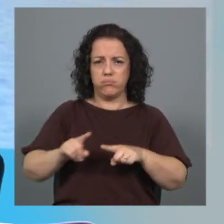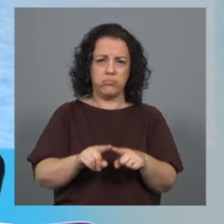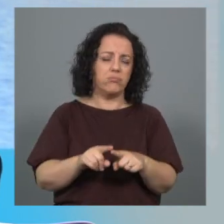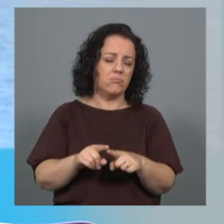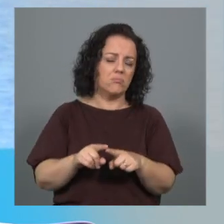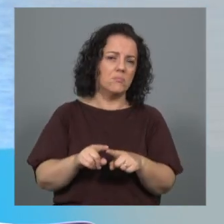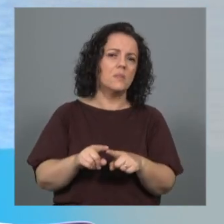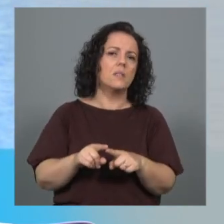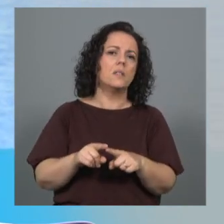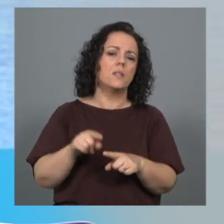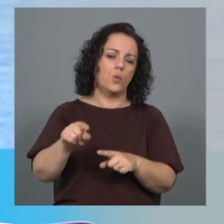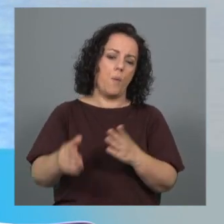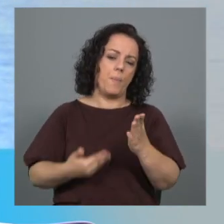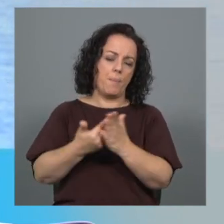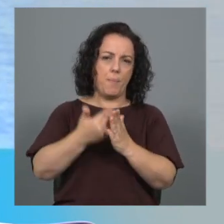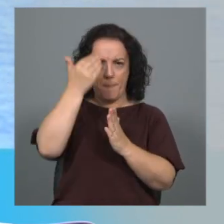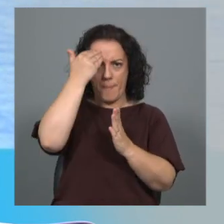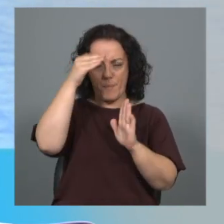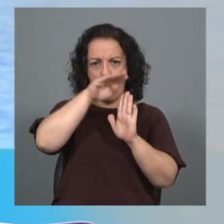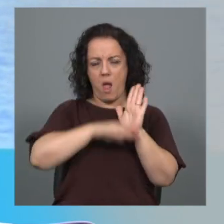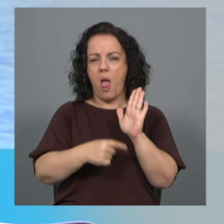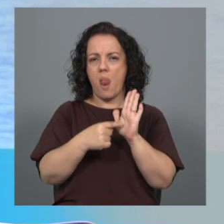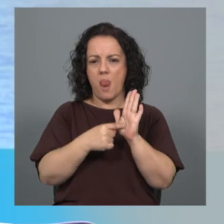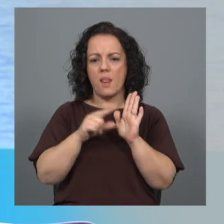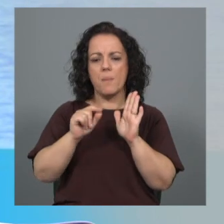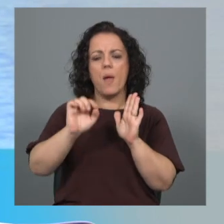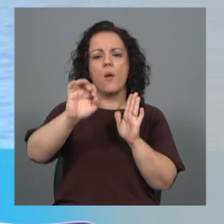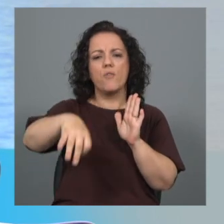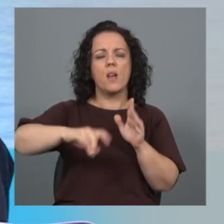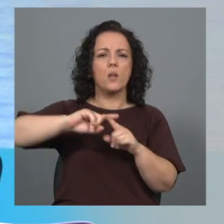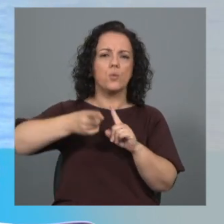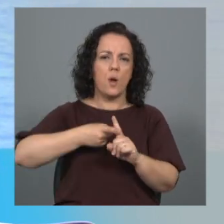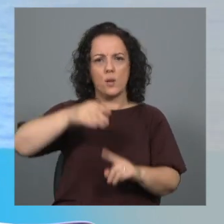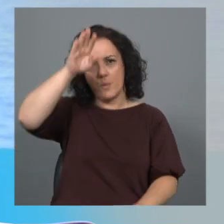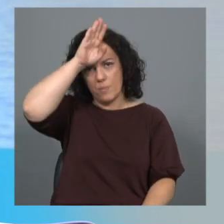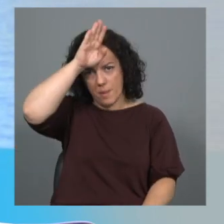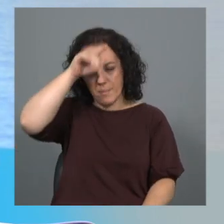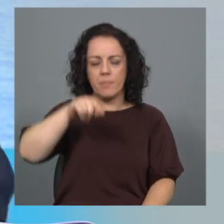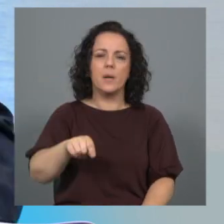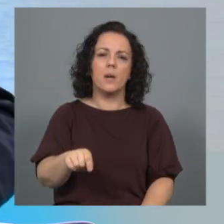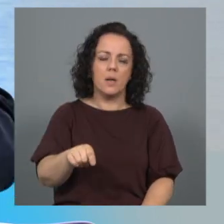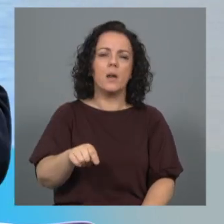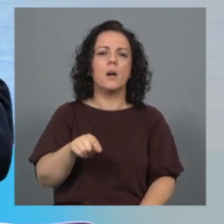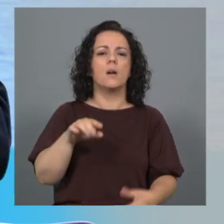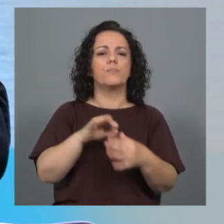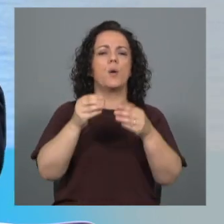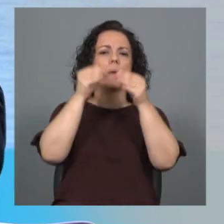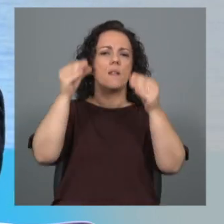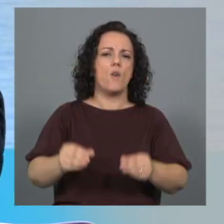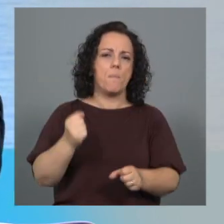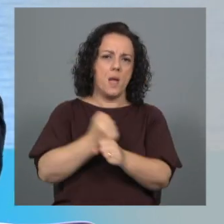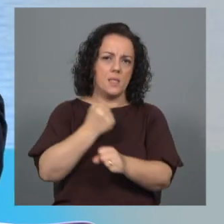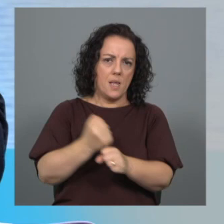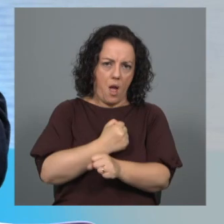memorando pressupõe isso, e o próprio Papa, agora no final do ano, Laudato Si, com uma plataforma de ação, acaba também por propor, se quisermos,